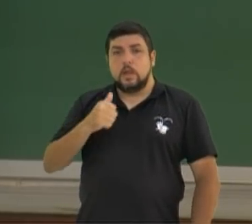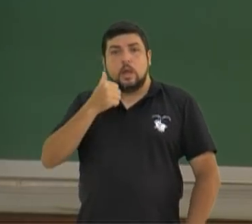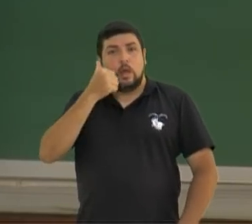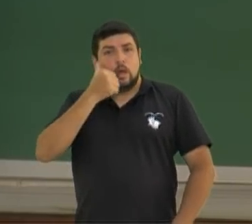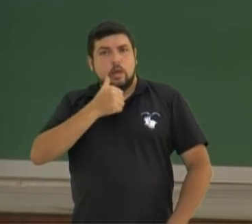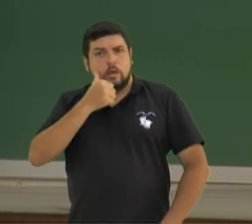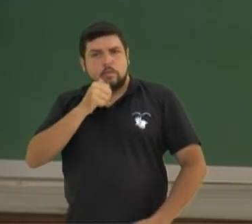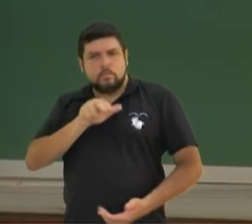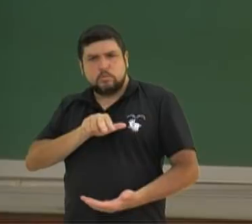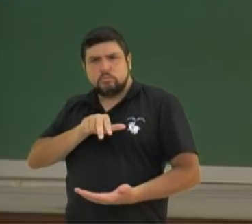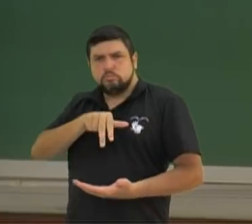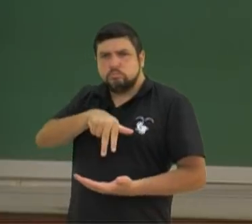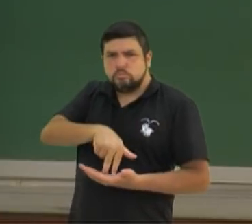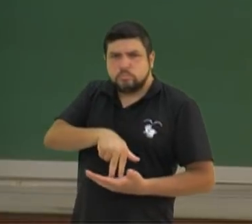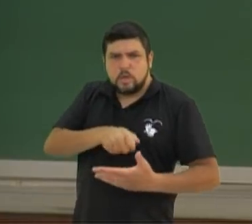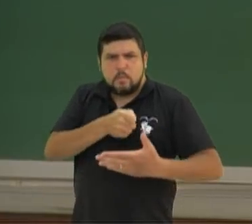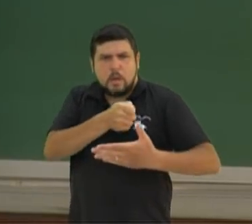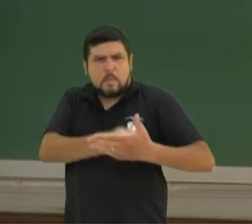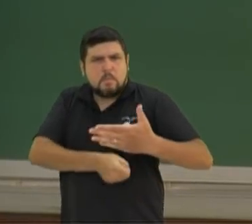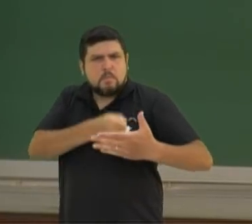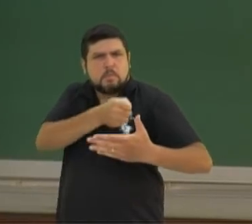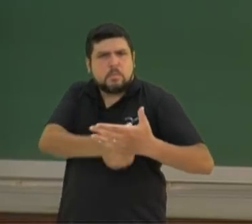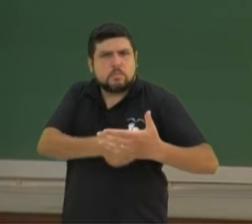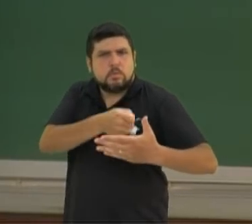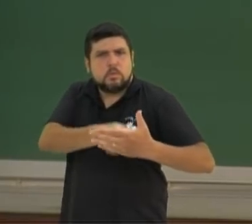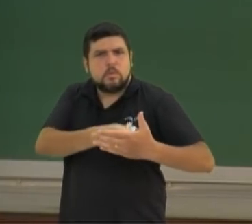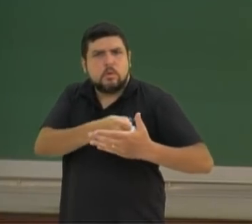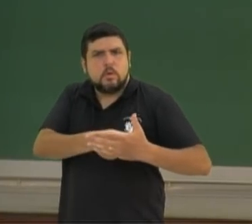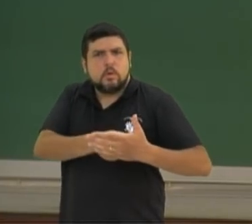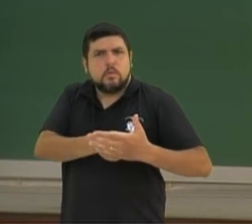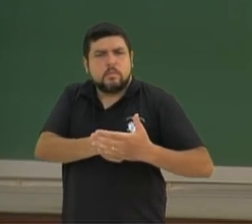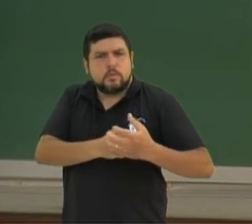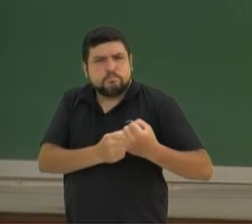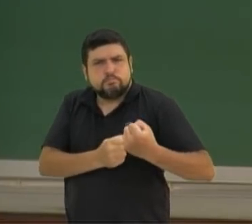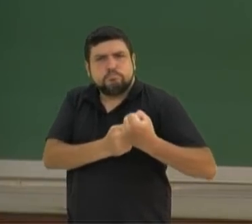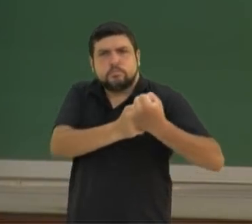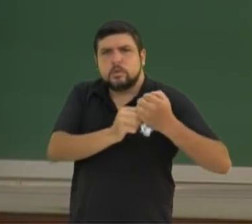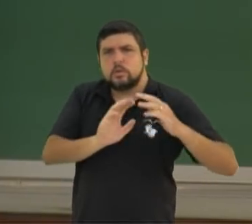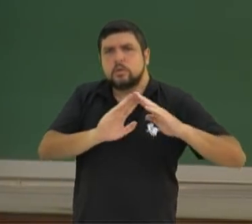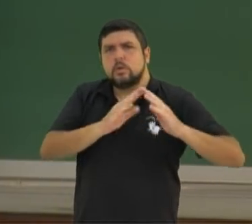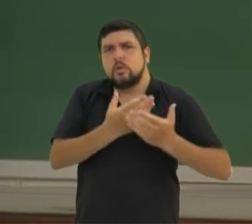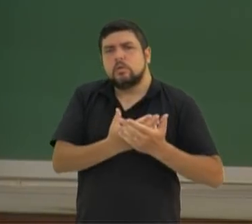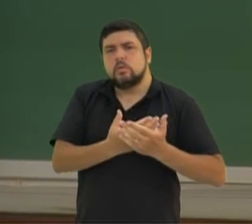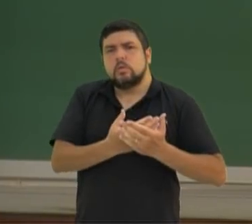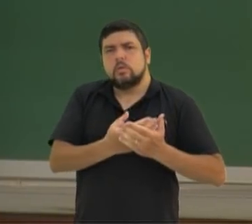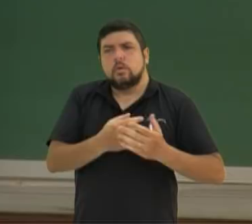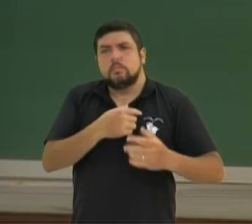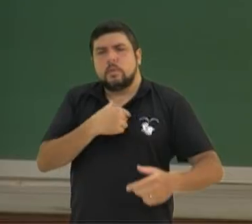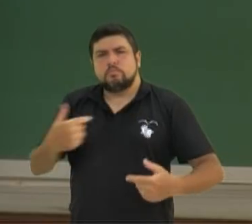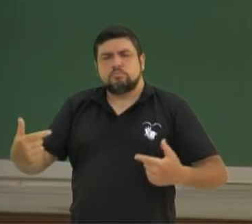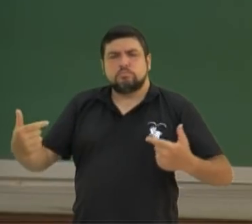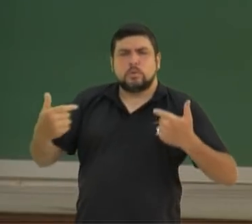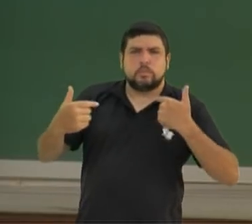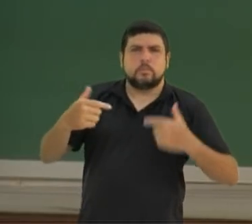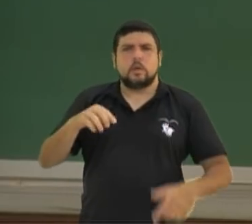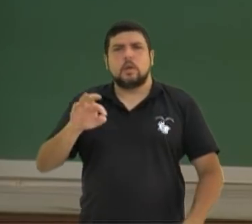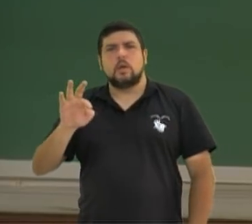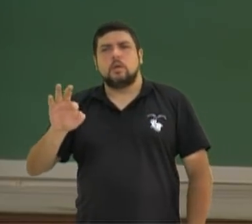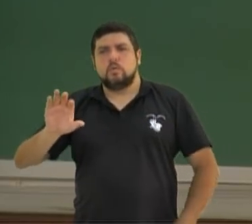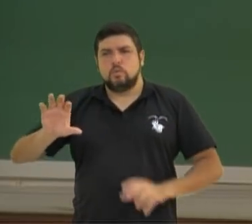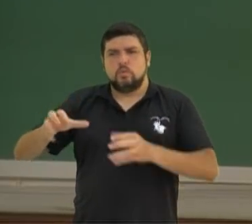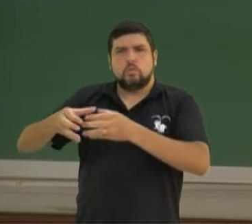educação e foi baleada pelo Talibã. Você já viu esse livro? Algum professor já mostrou para